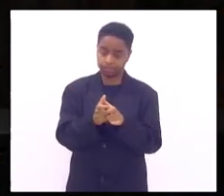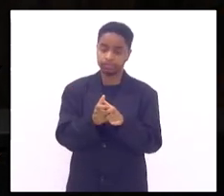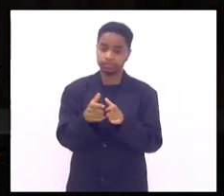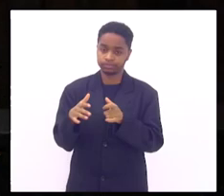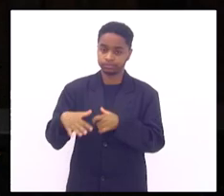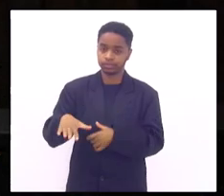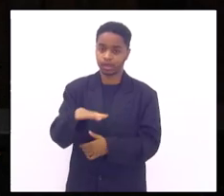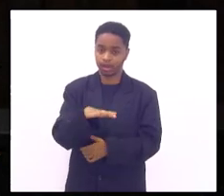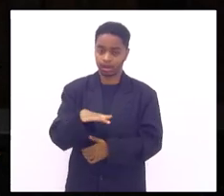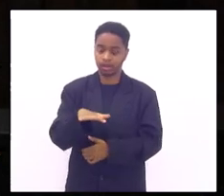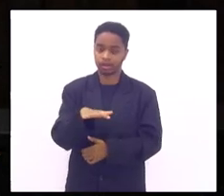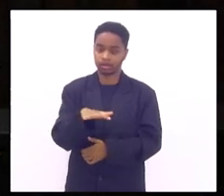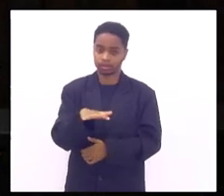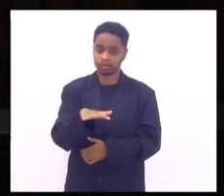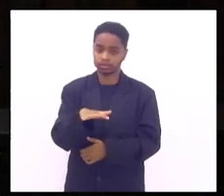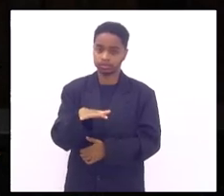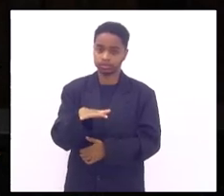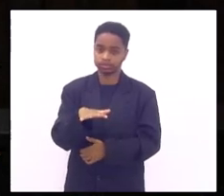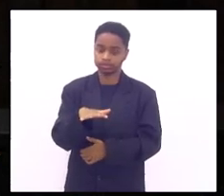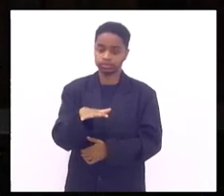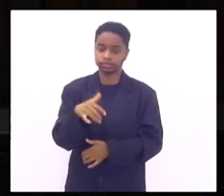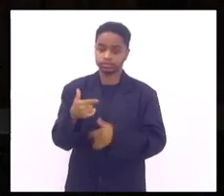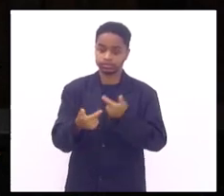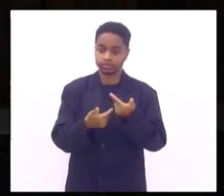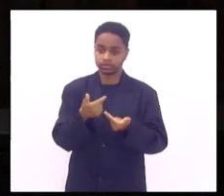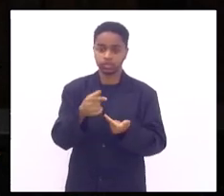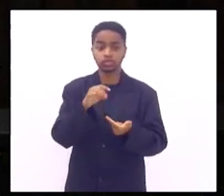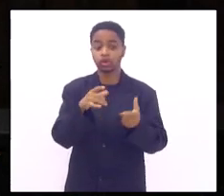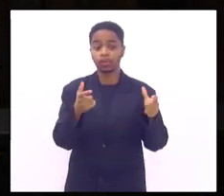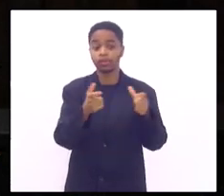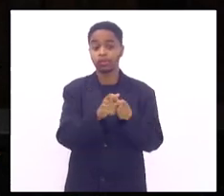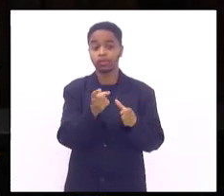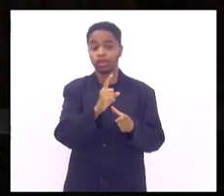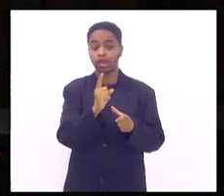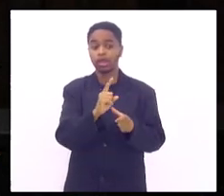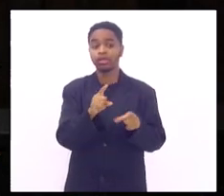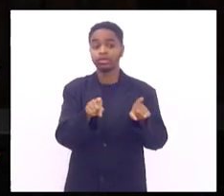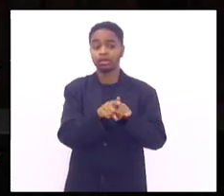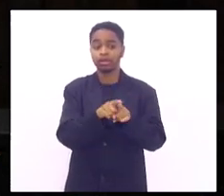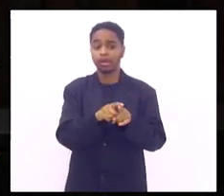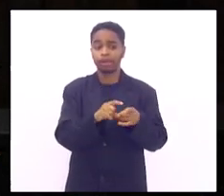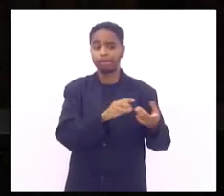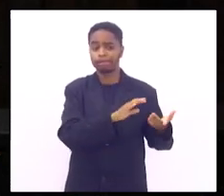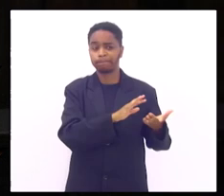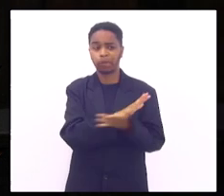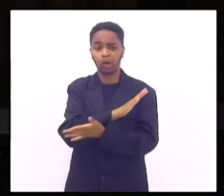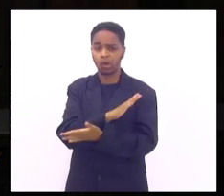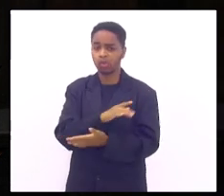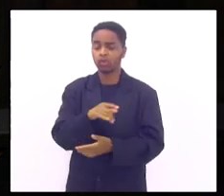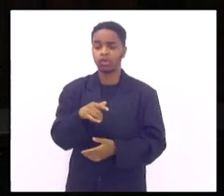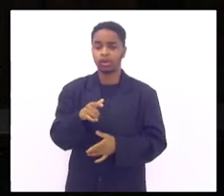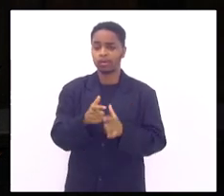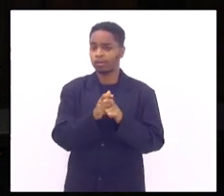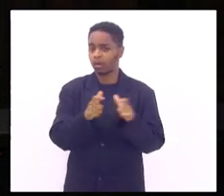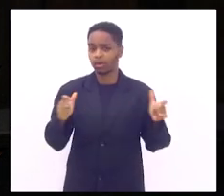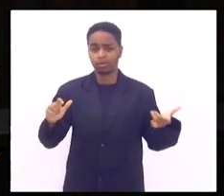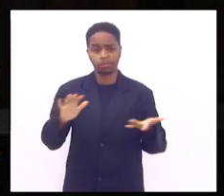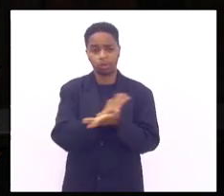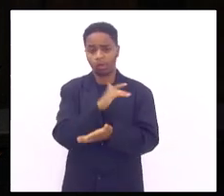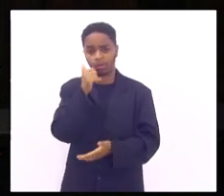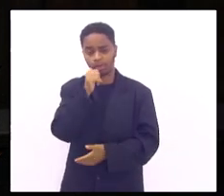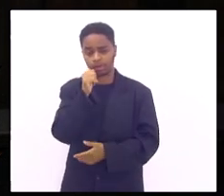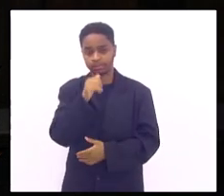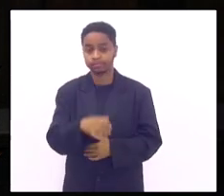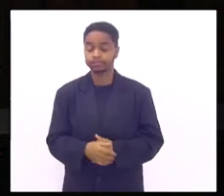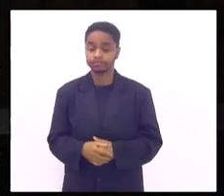âmbito do mercado de trabalho. Não é só minoria, não, minoria esmagadora. Exatamente. E